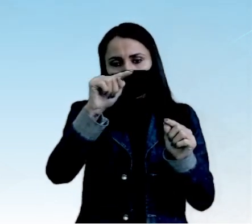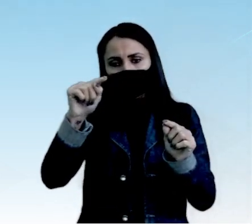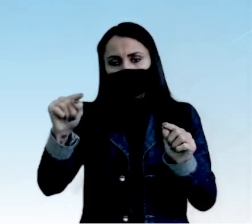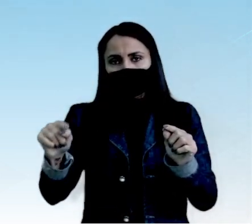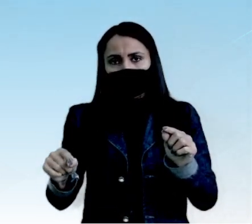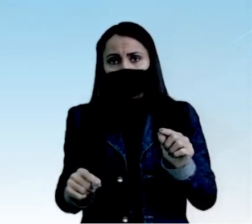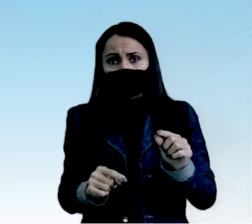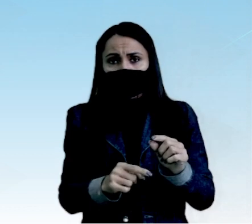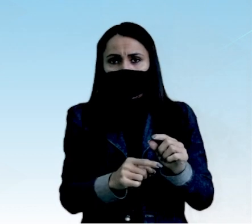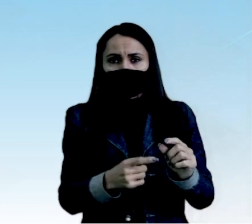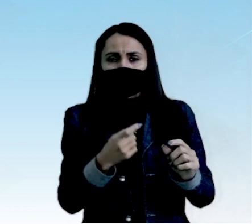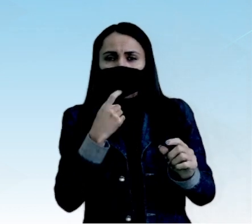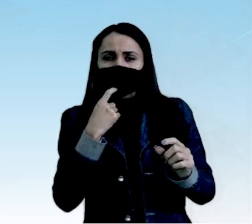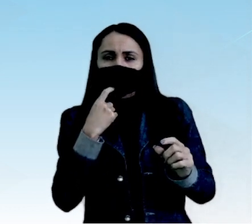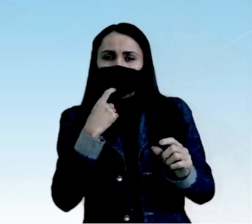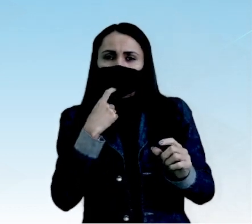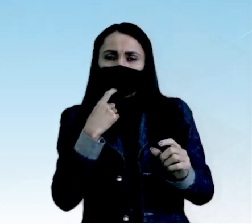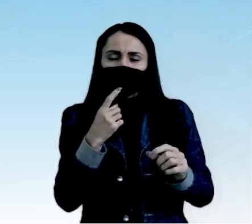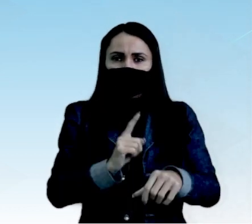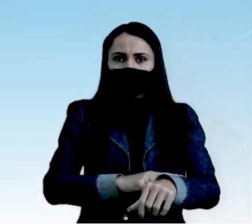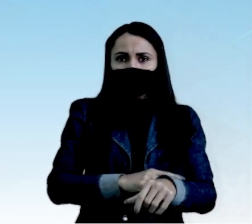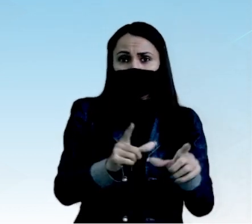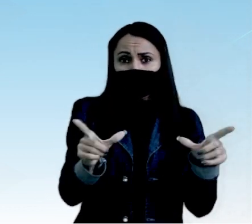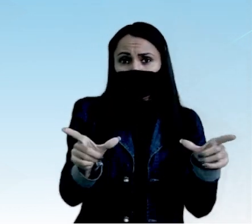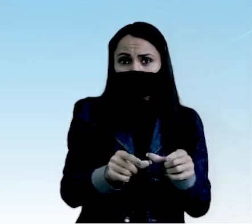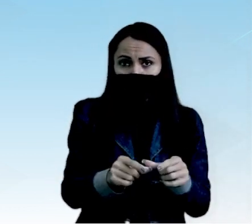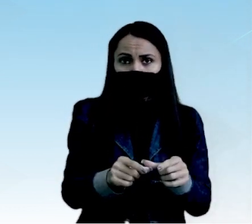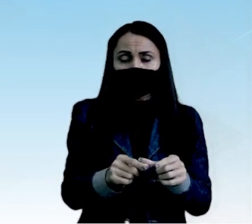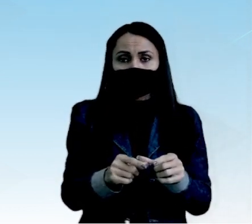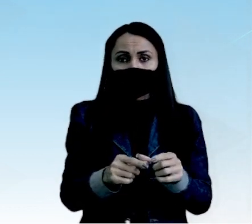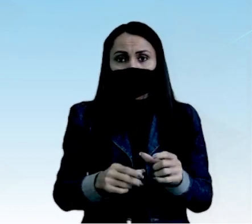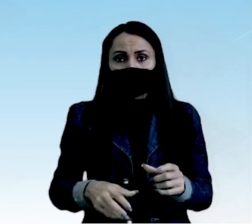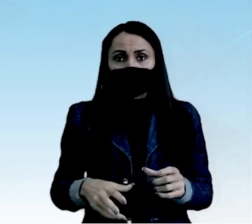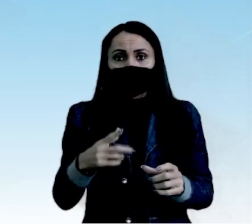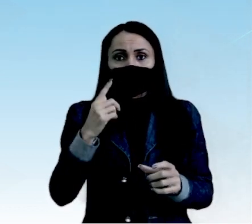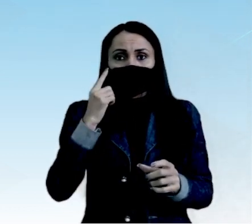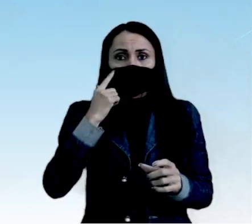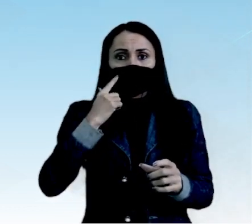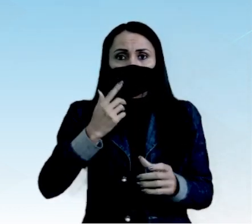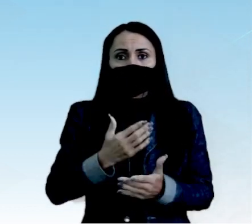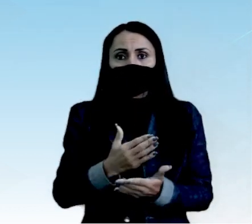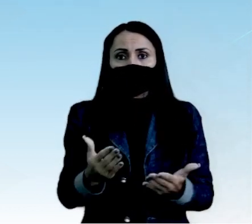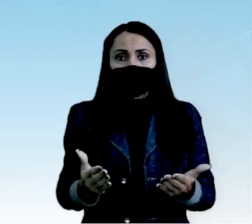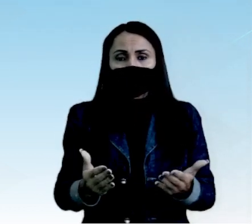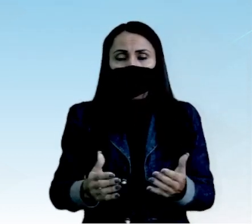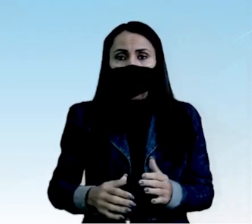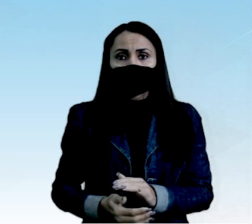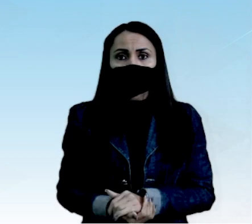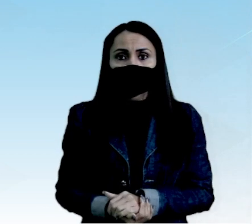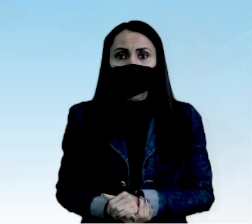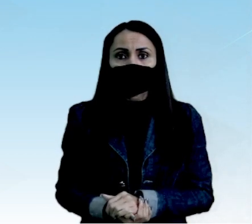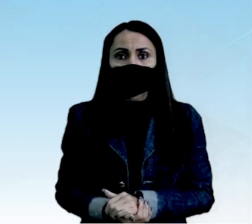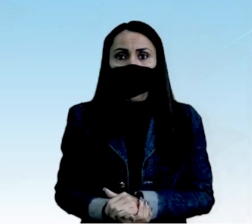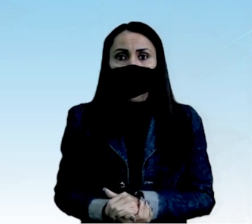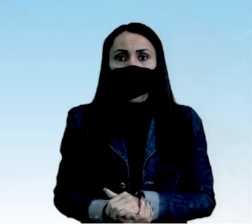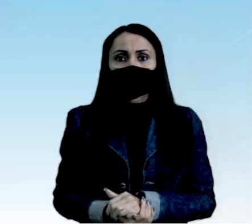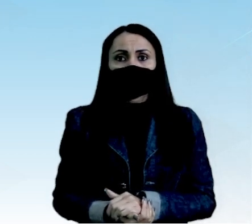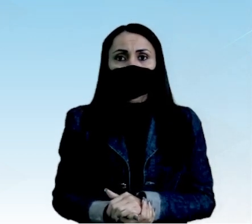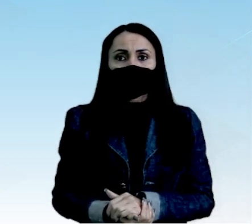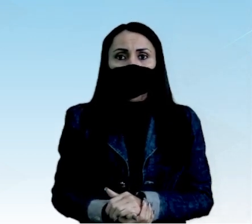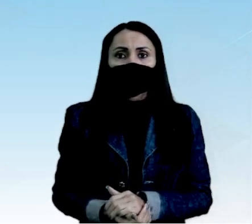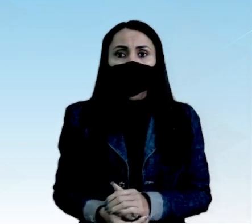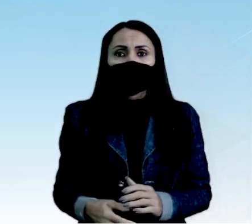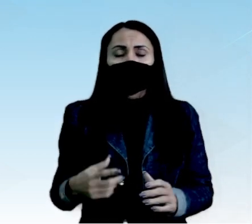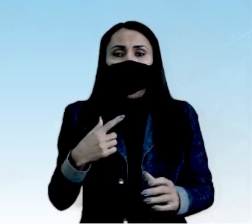muito curto, muito rápido, tenha bastante filhotes e me dê leite e me dê o tecido, né? O couro